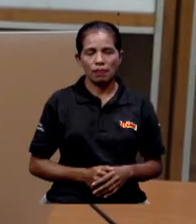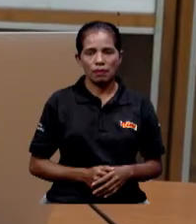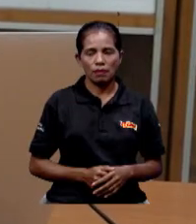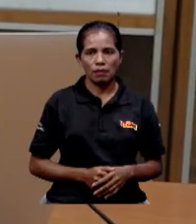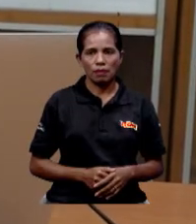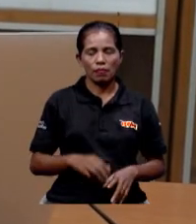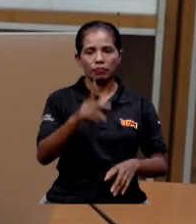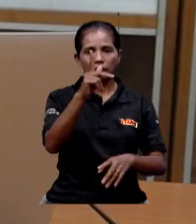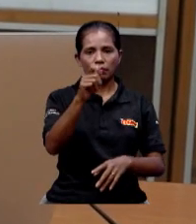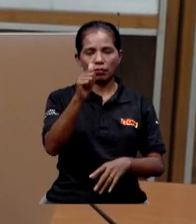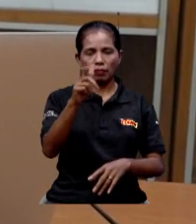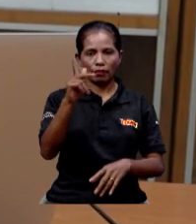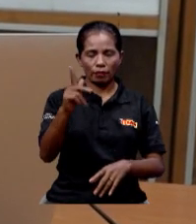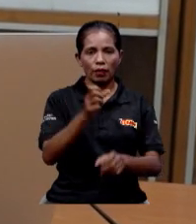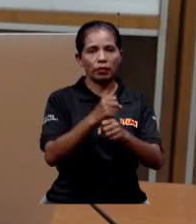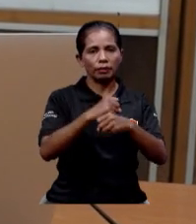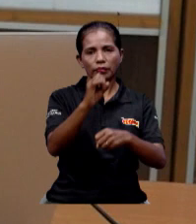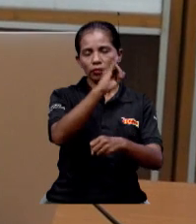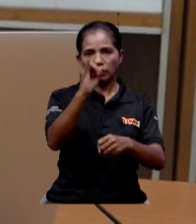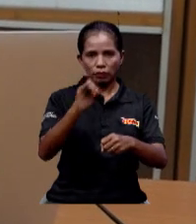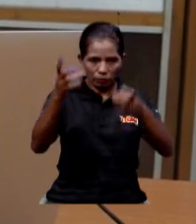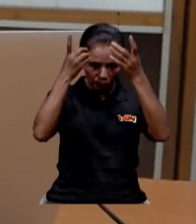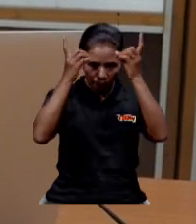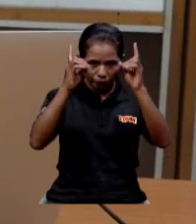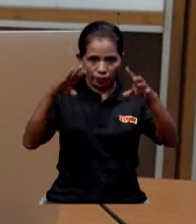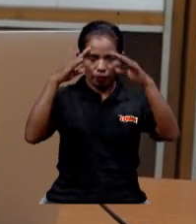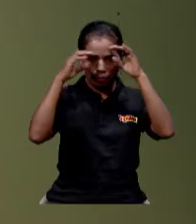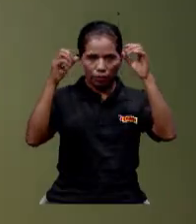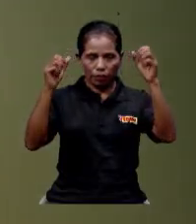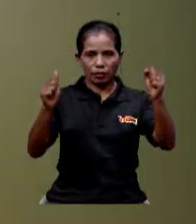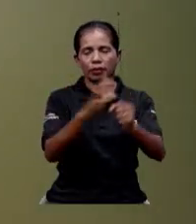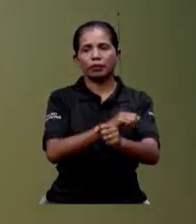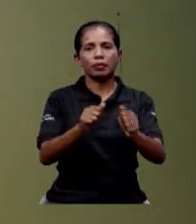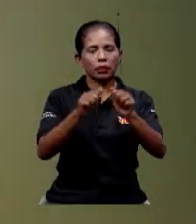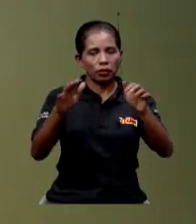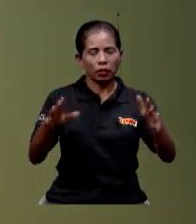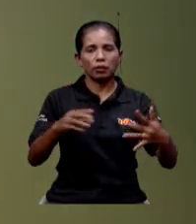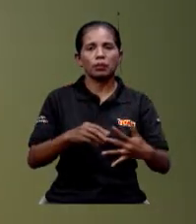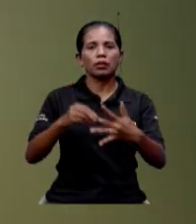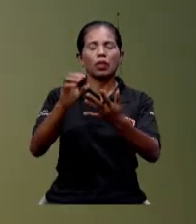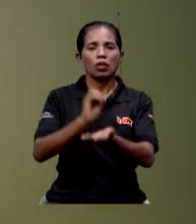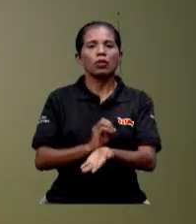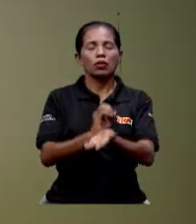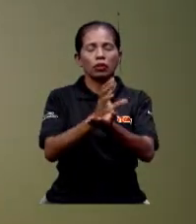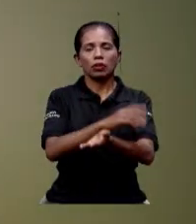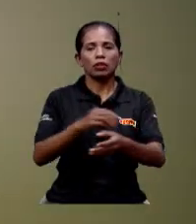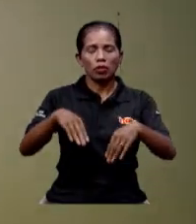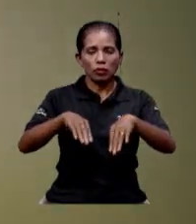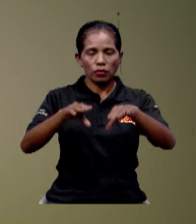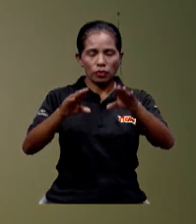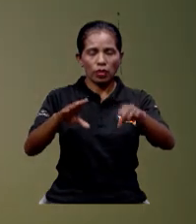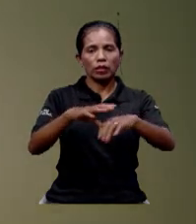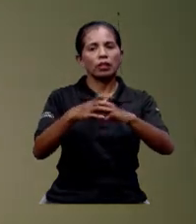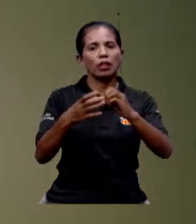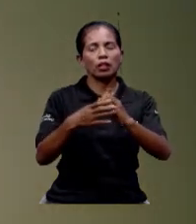Comissão Anticorrupção Halo Hela Investigação ba decisão Presidente Autoridade Região Administrativa Especial Oikusi Ambeno, nebe Fangrai e a